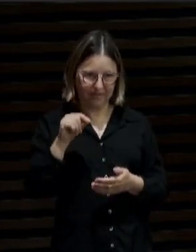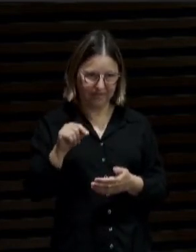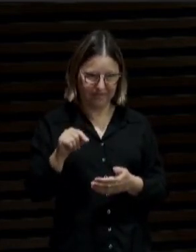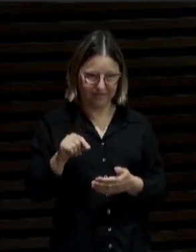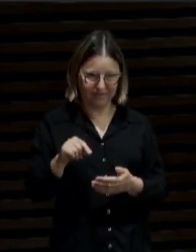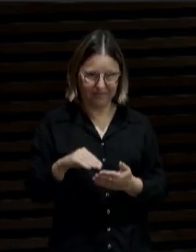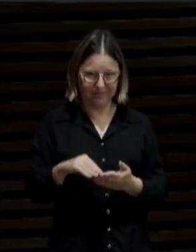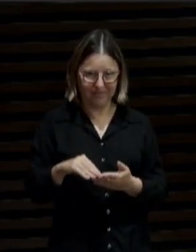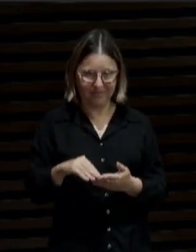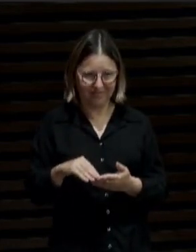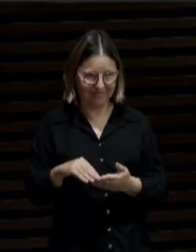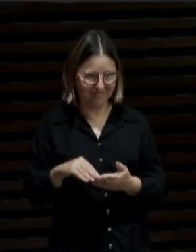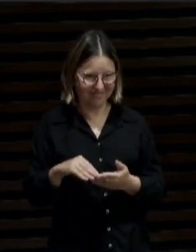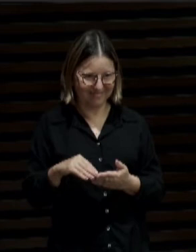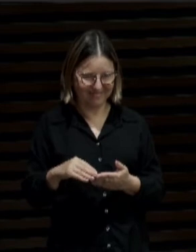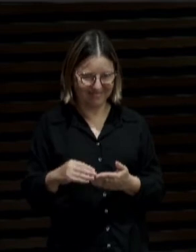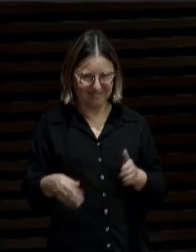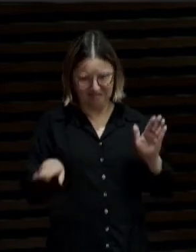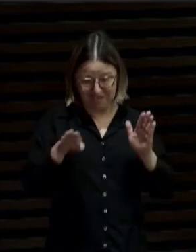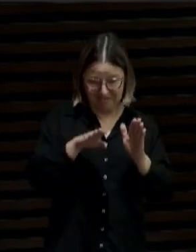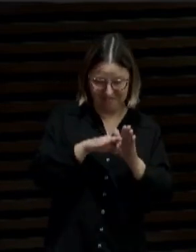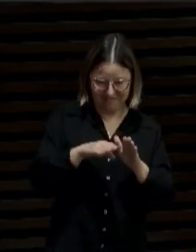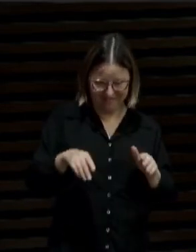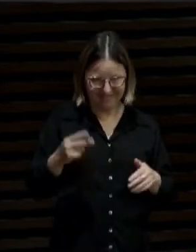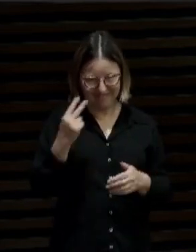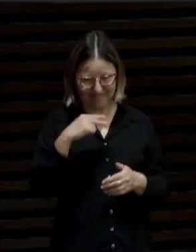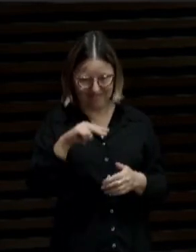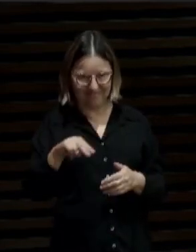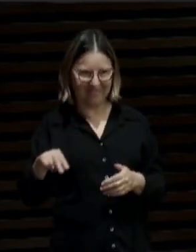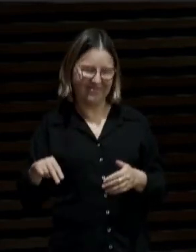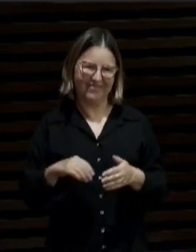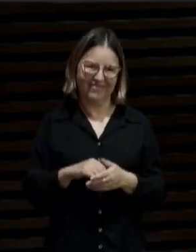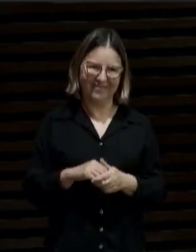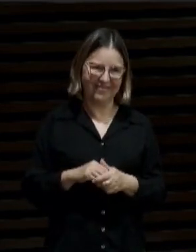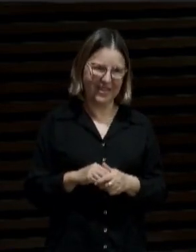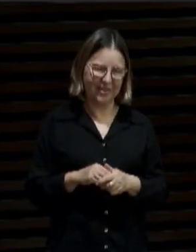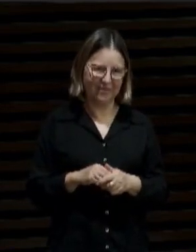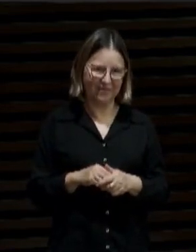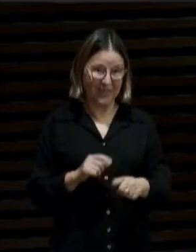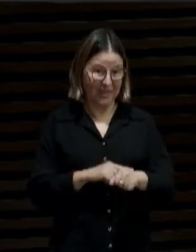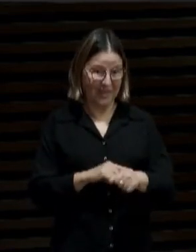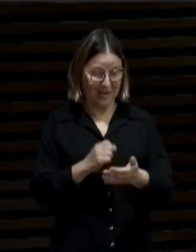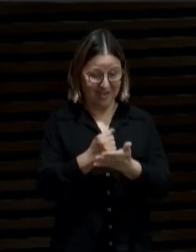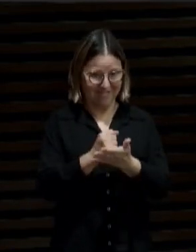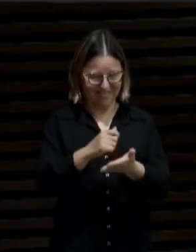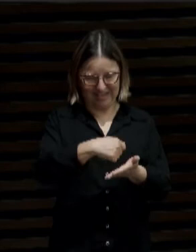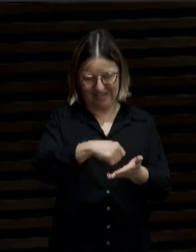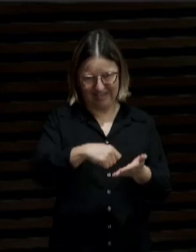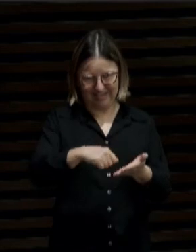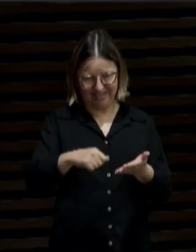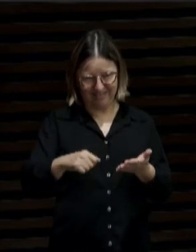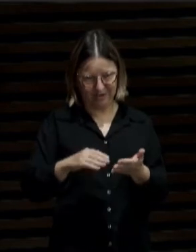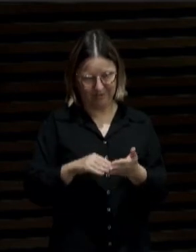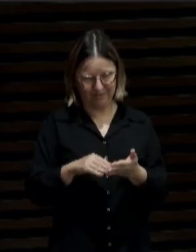enxotava. Então Abraão preparou o contrato, tudo certinho, as aves começaram a vir e ele ficou enxotando as árvores. Na hora de assinar o contrato, na hora de passar pelo meio